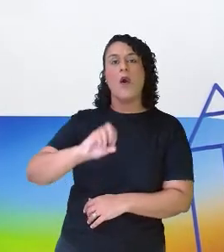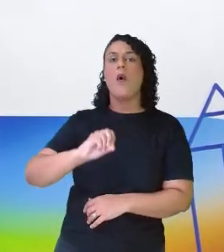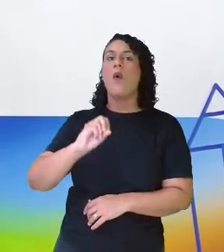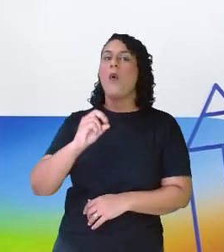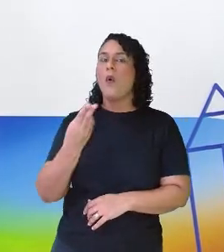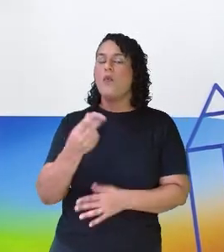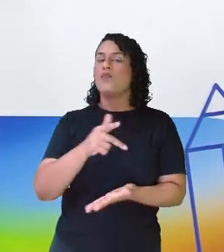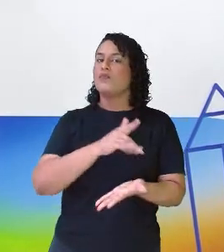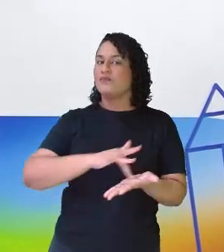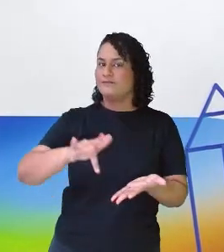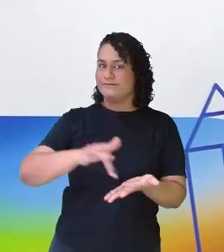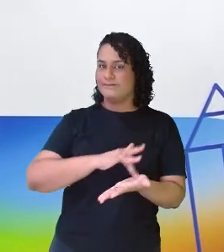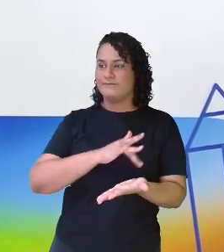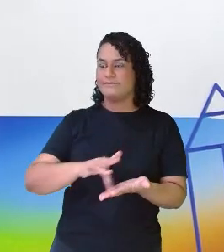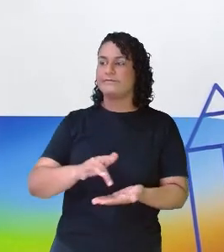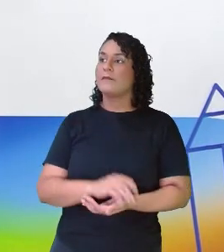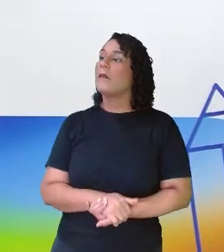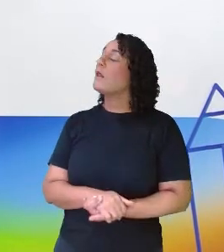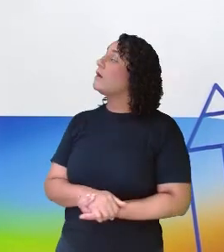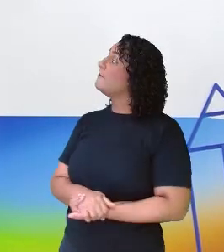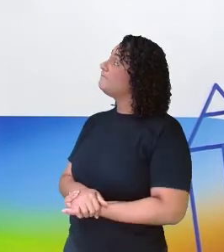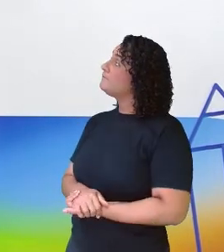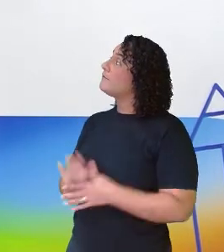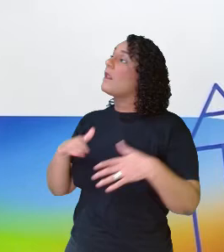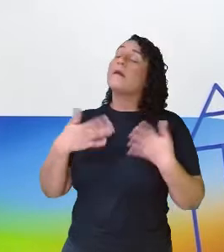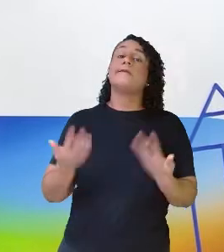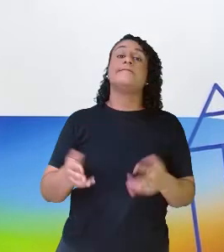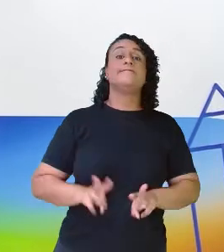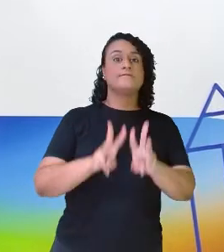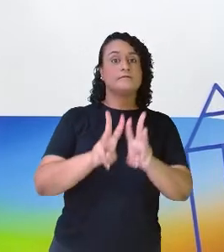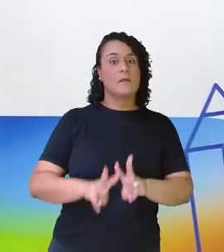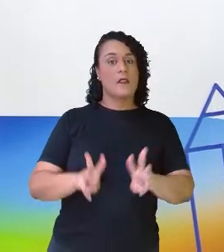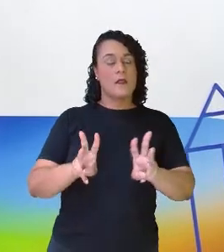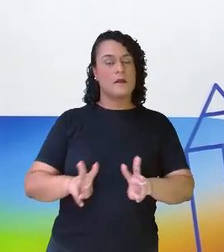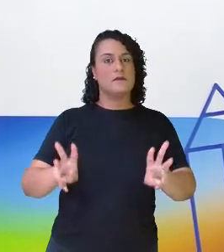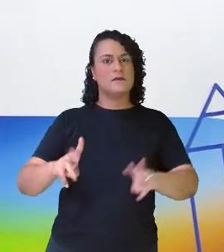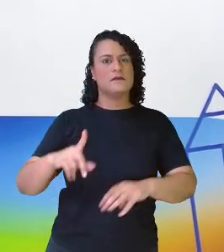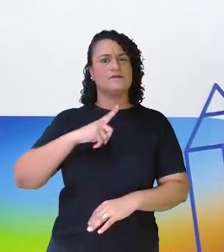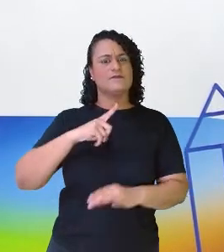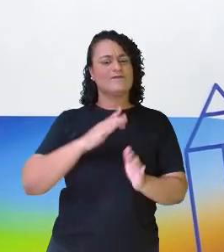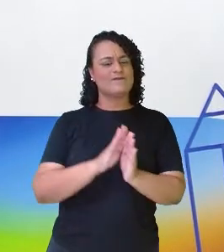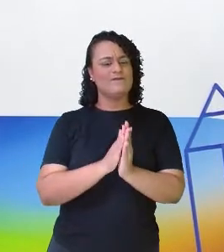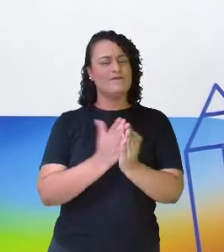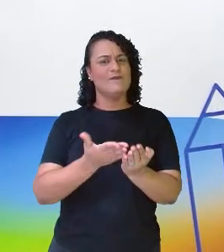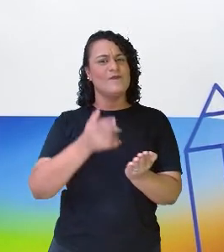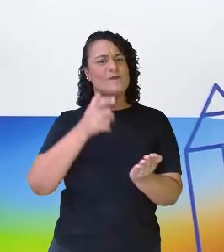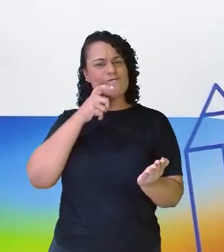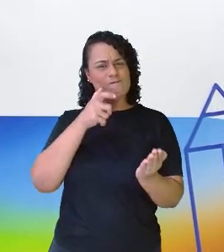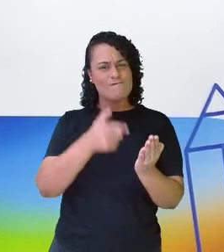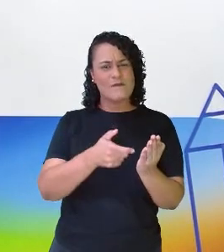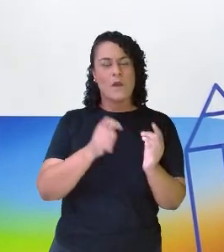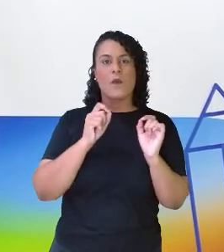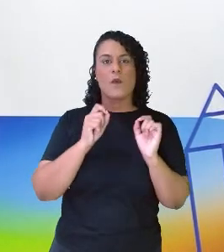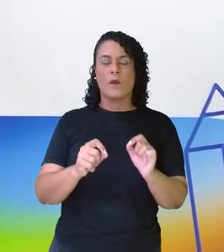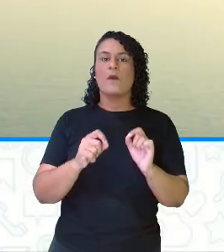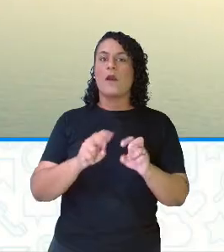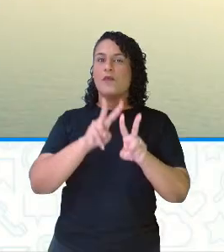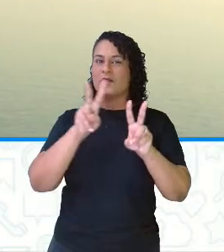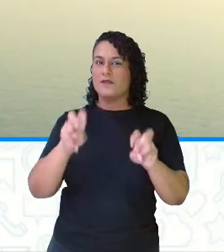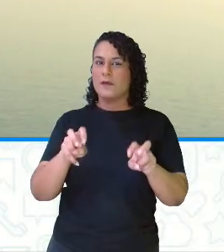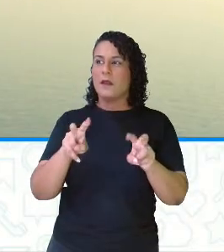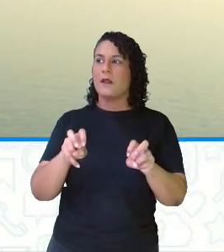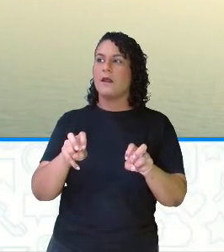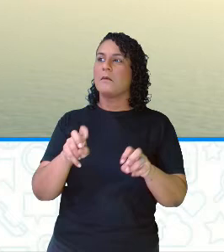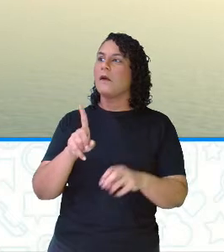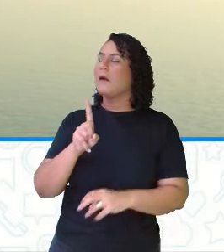você também. Nessa Árvore do Livro, tem um livro muito interessante, que é sobre esses bichinhos que